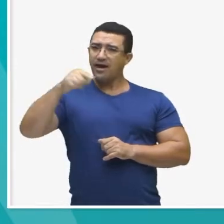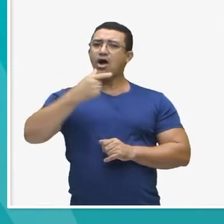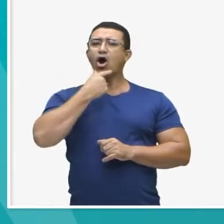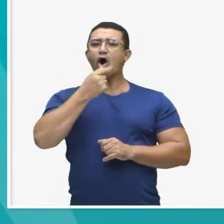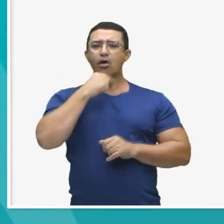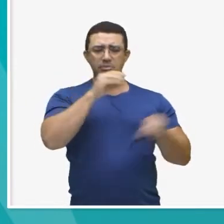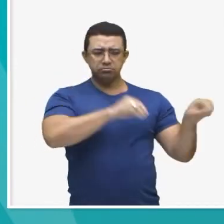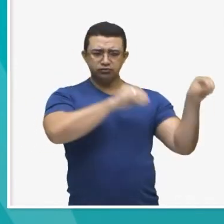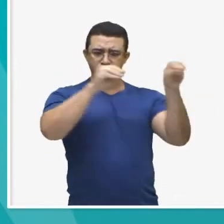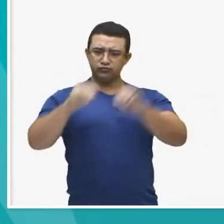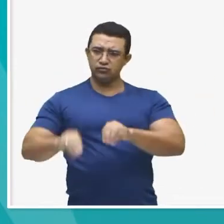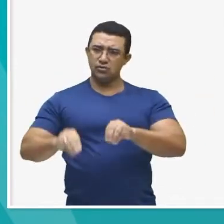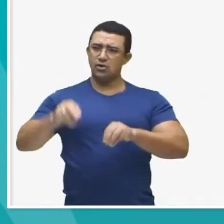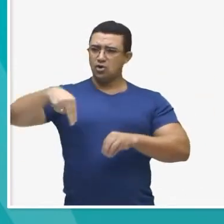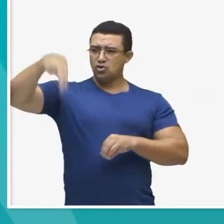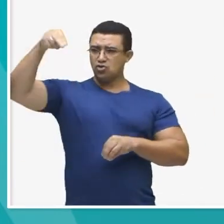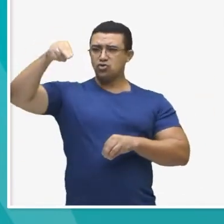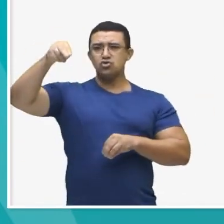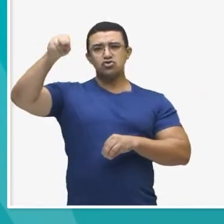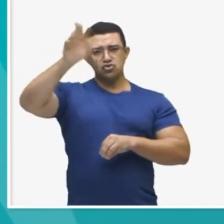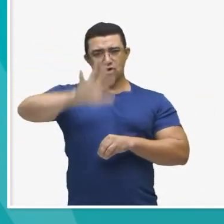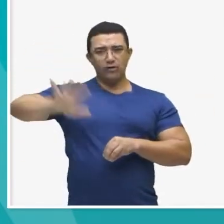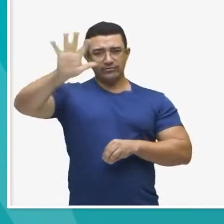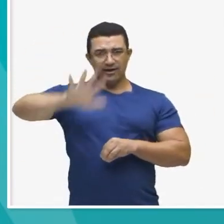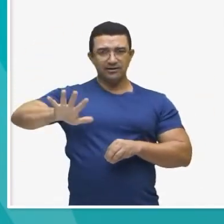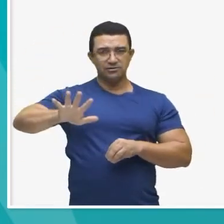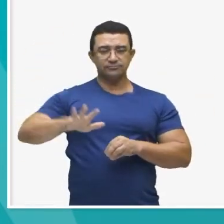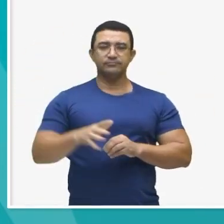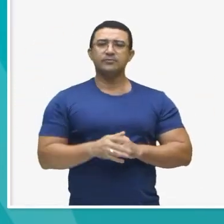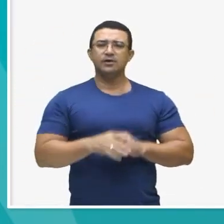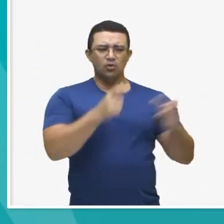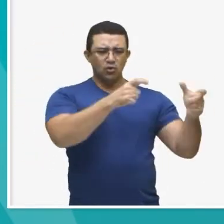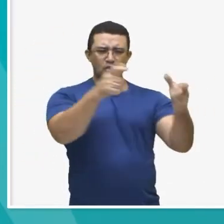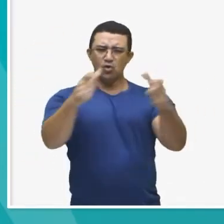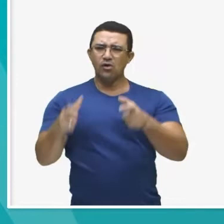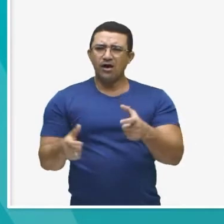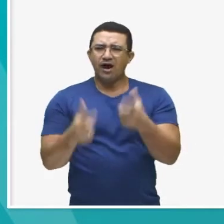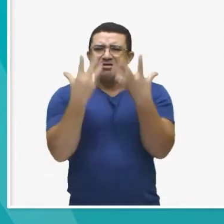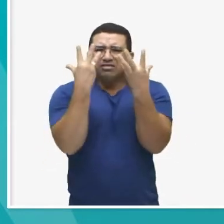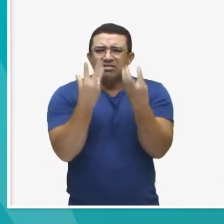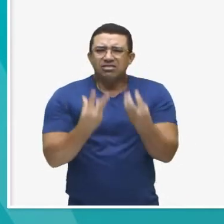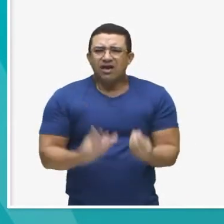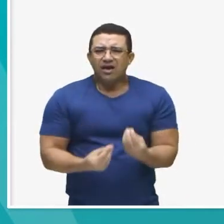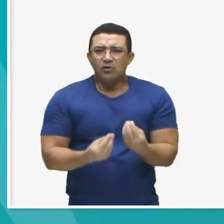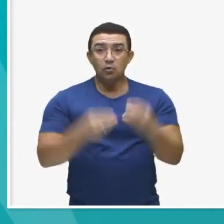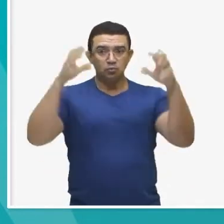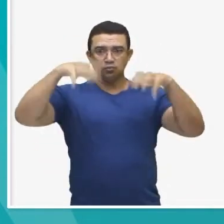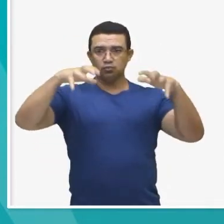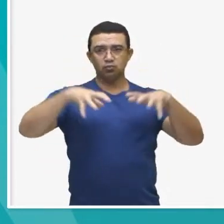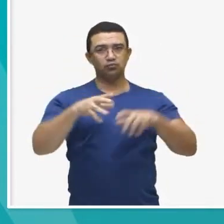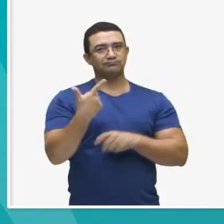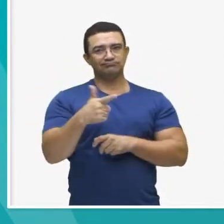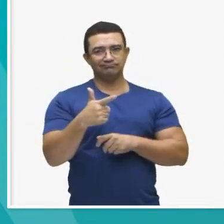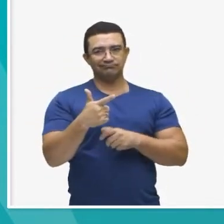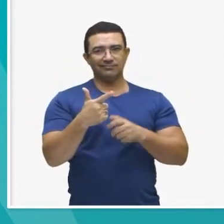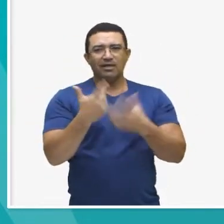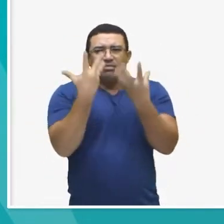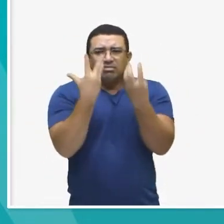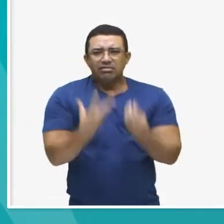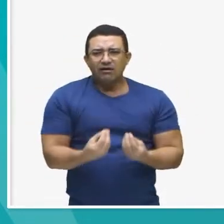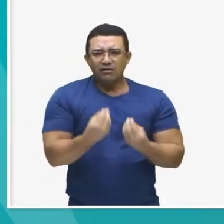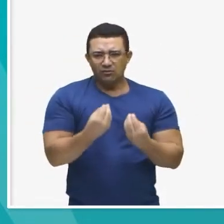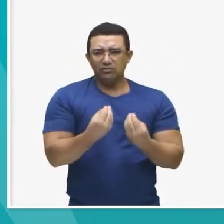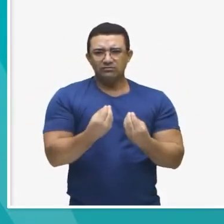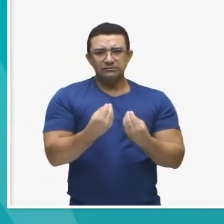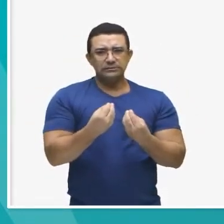Nordeste, especificamente da parte mais do sertão do Nordeste, mas ele não vai para outros estados, ele vai da região mais